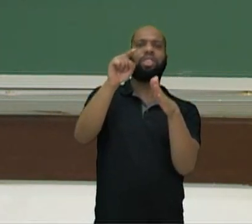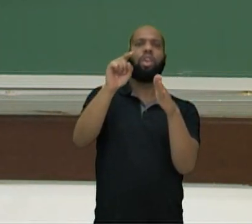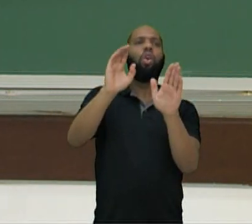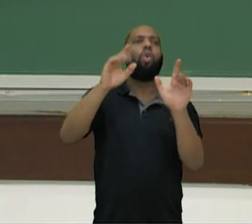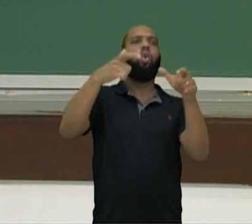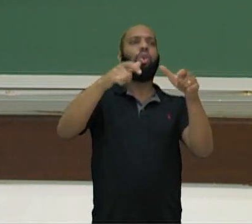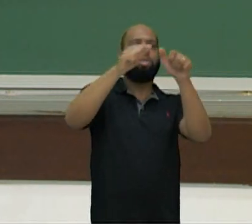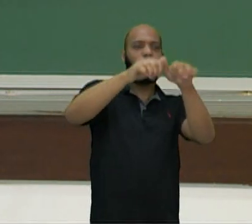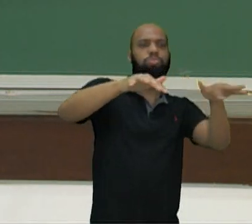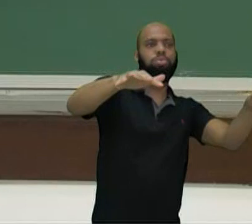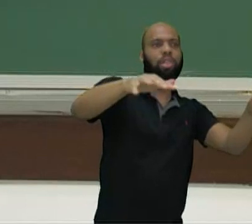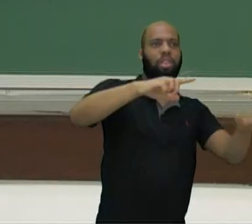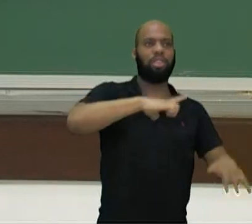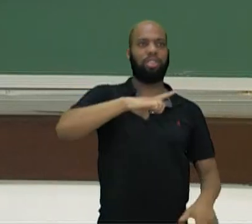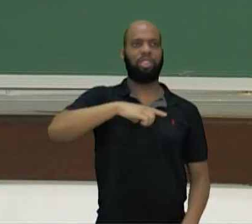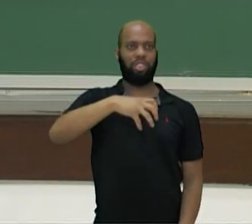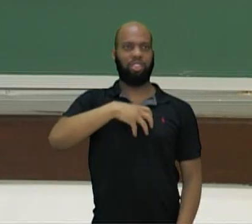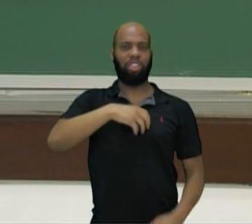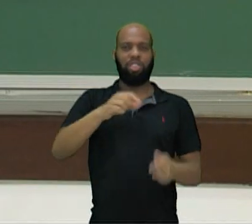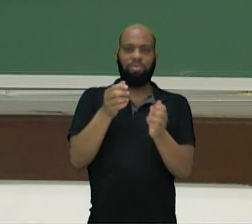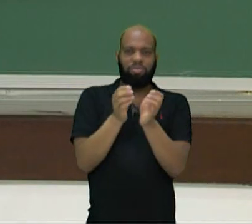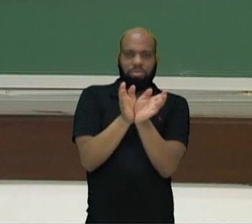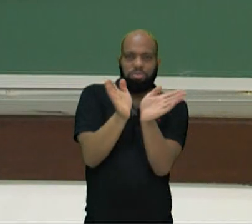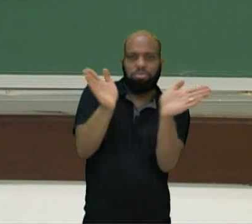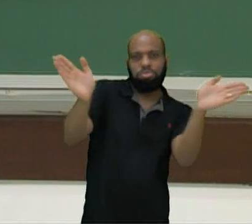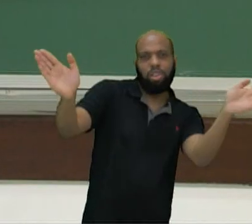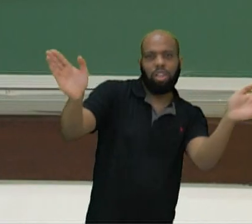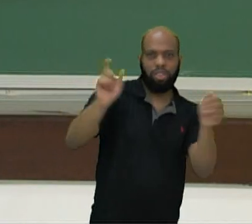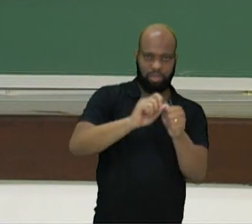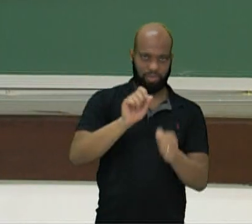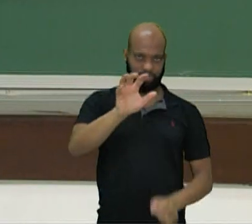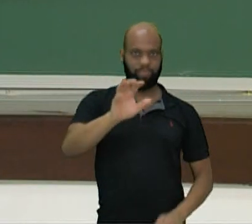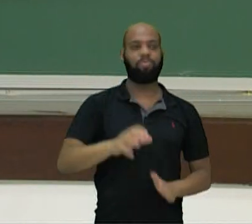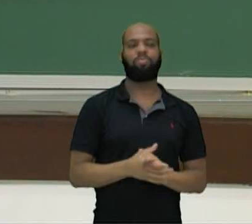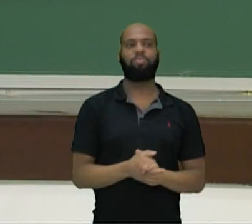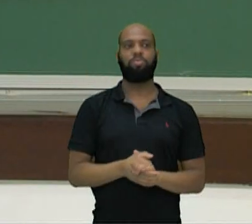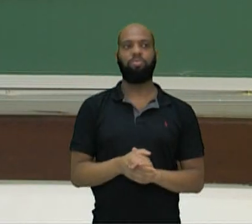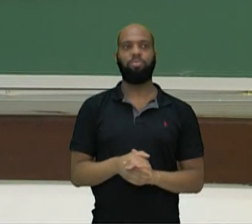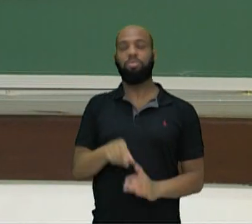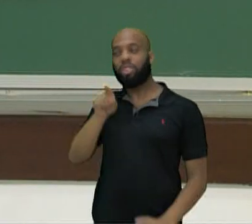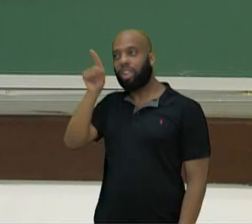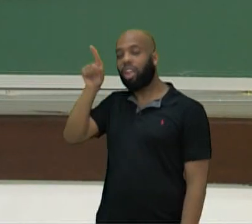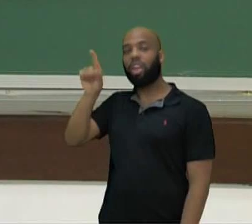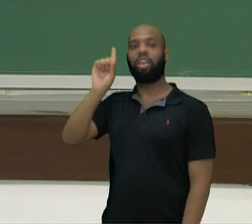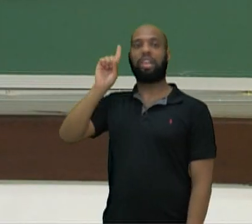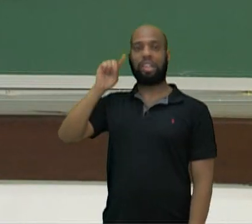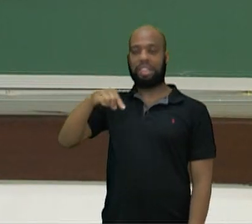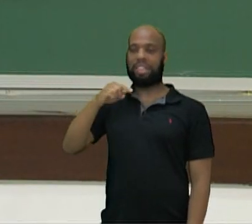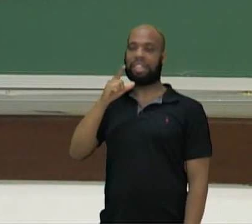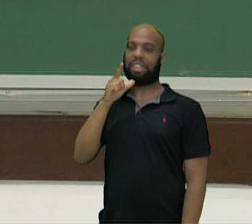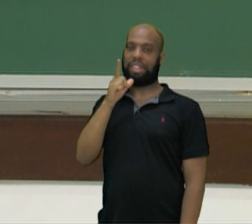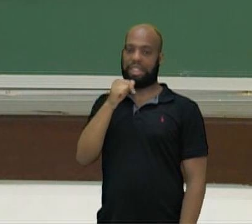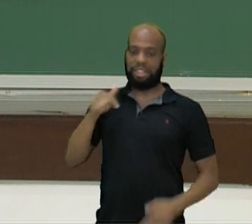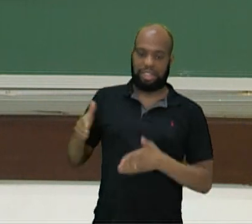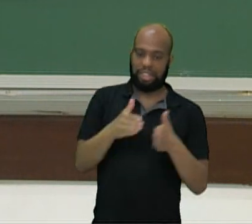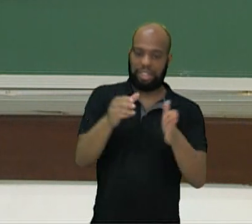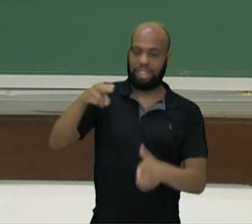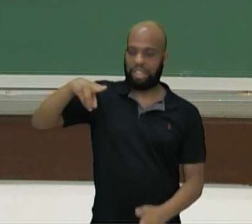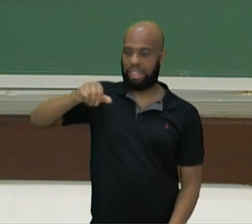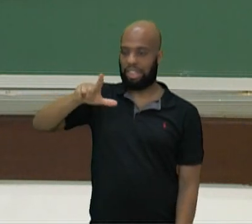forma de delta. Tá vendo que bacana? Olha aí, ó. Então tá aí a expressão máxima da hidrografia. Mas é só isso,